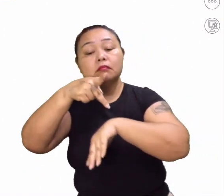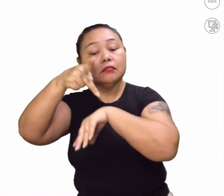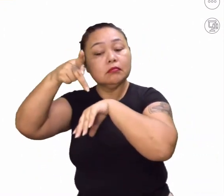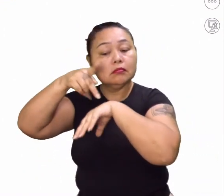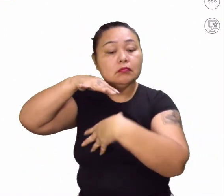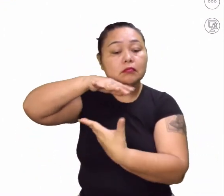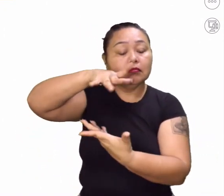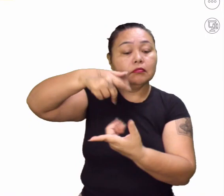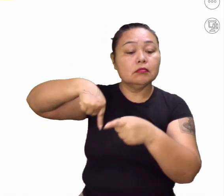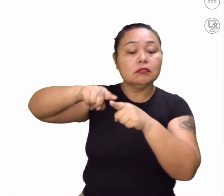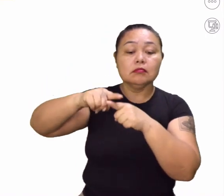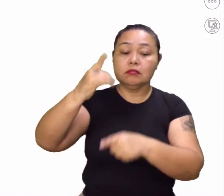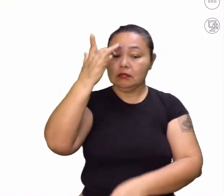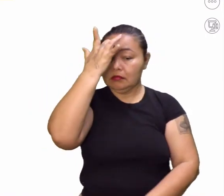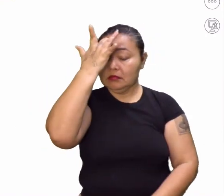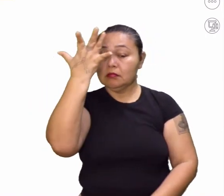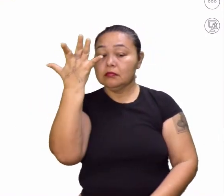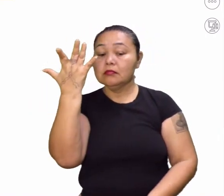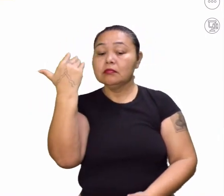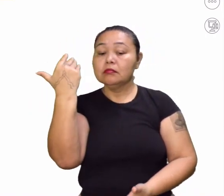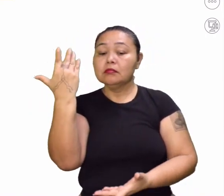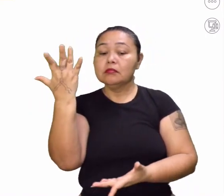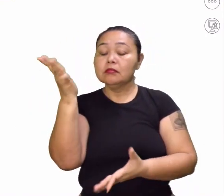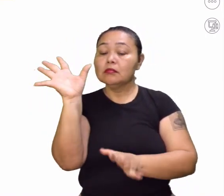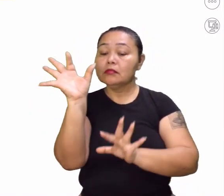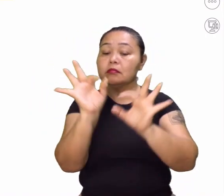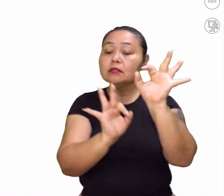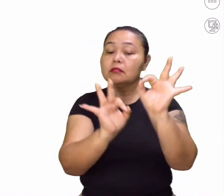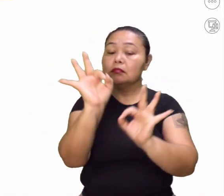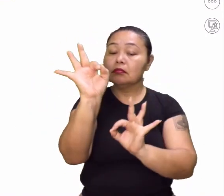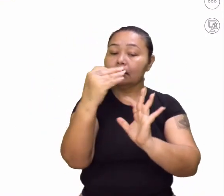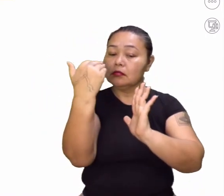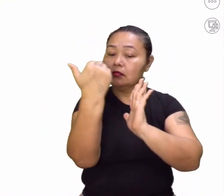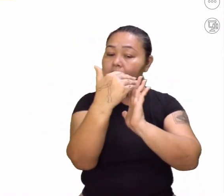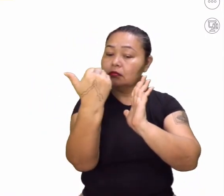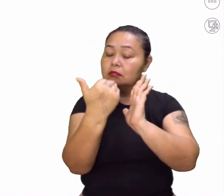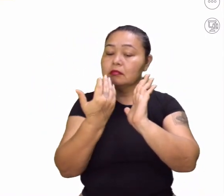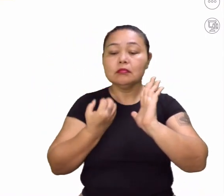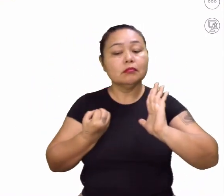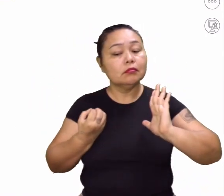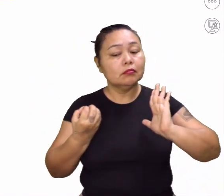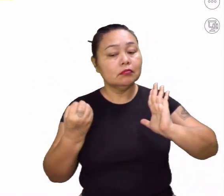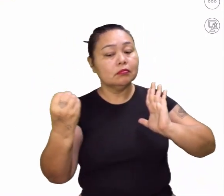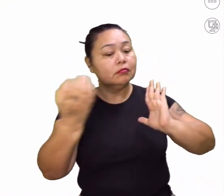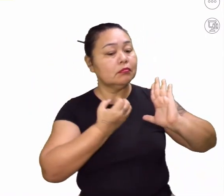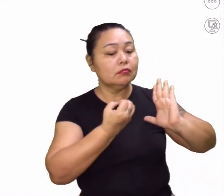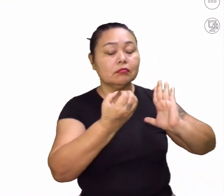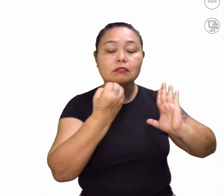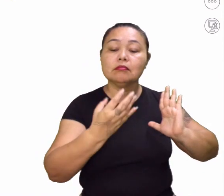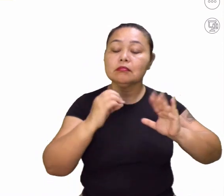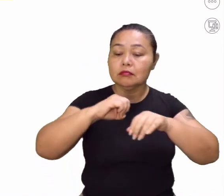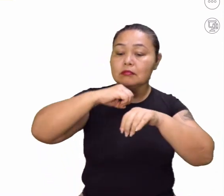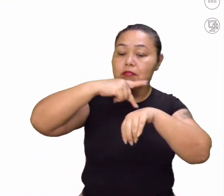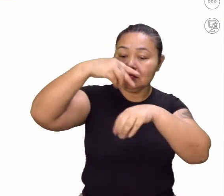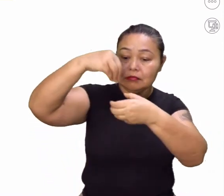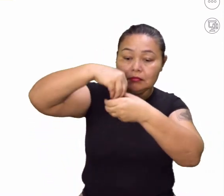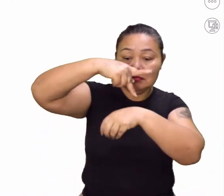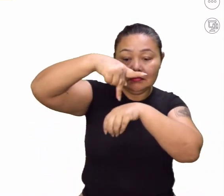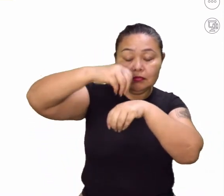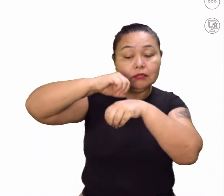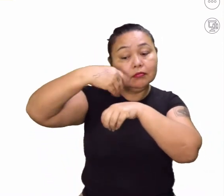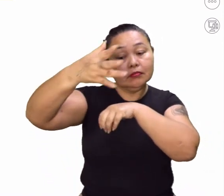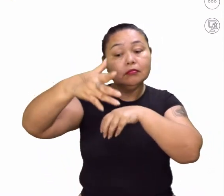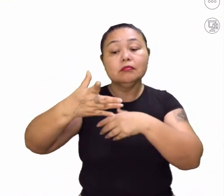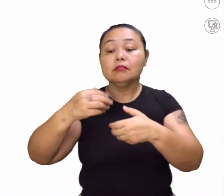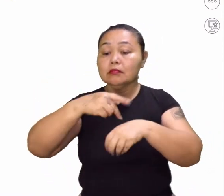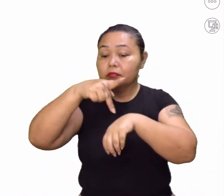planeta e também para facilitar a programação das viagens nacionais e internacionais. Tá,